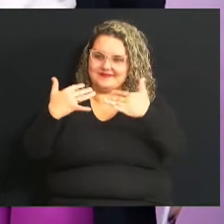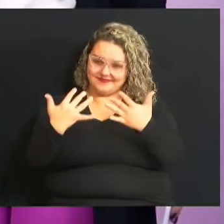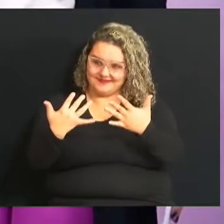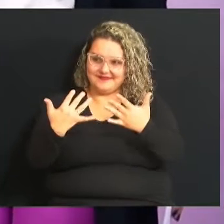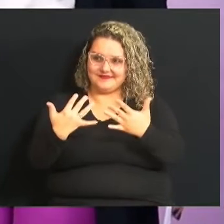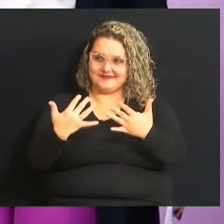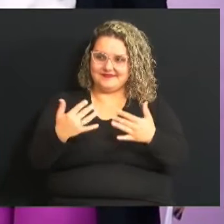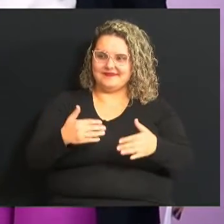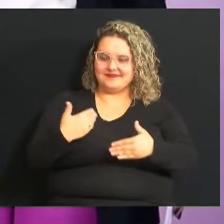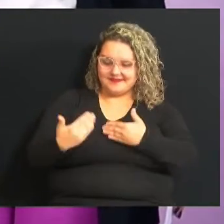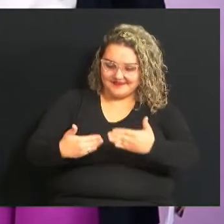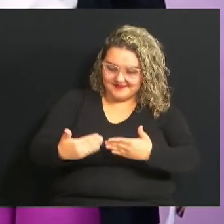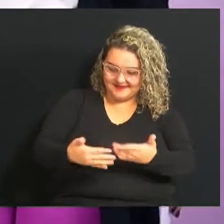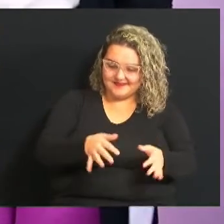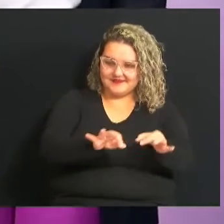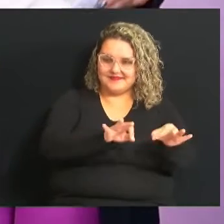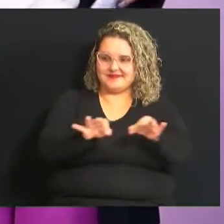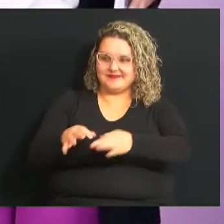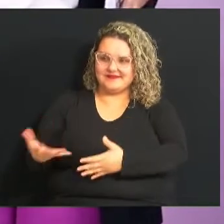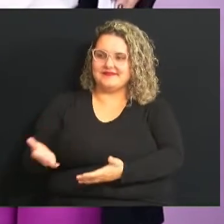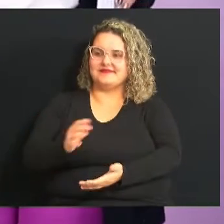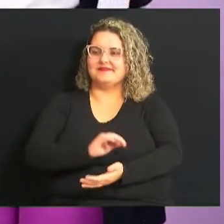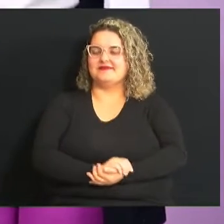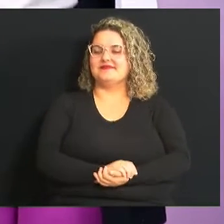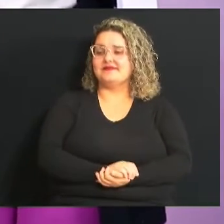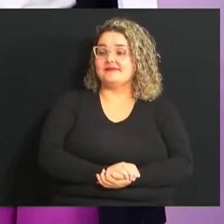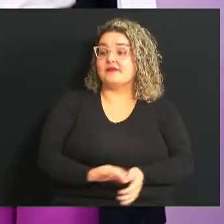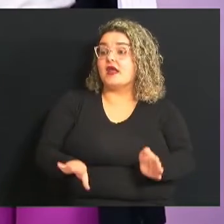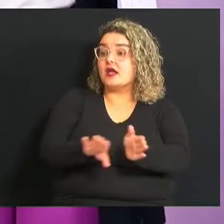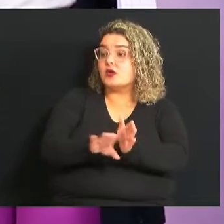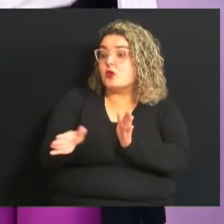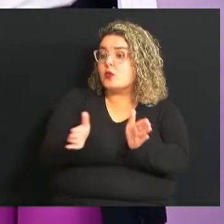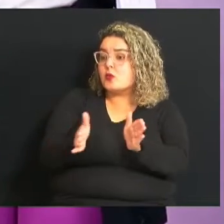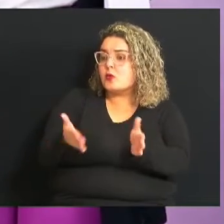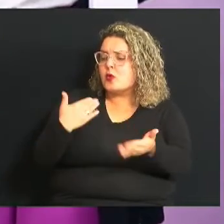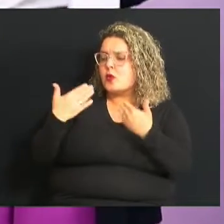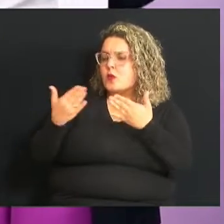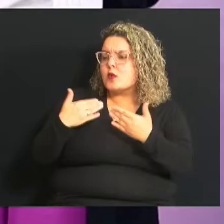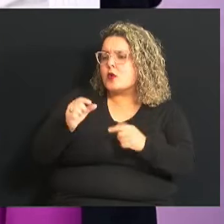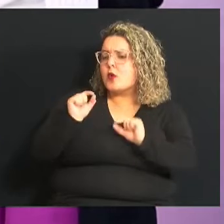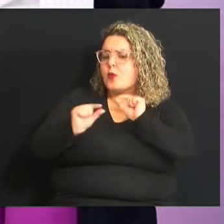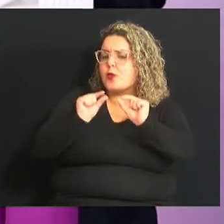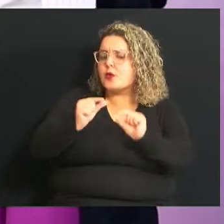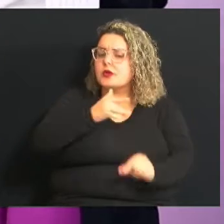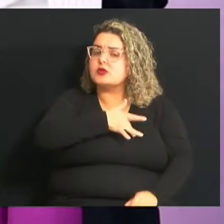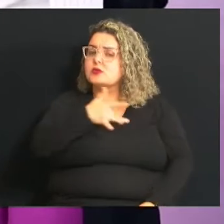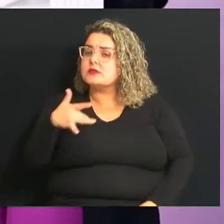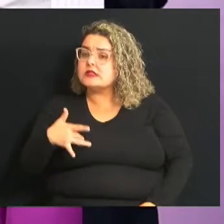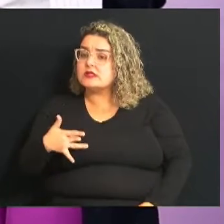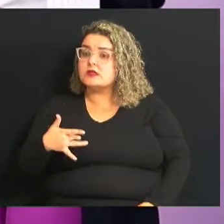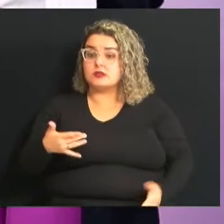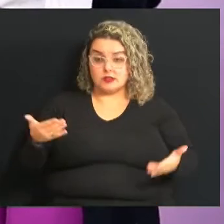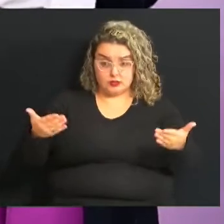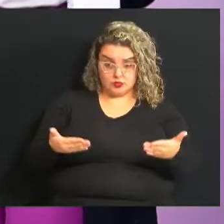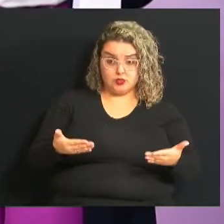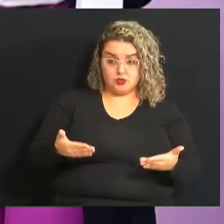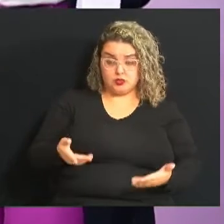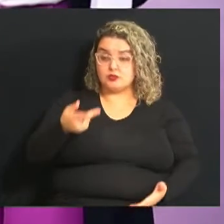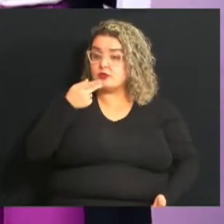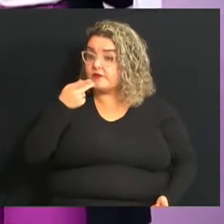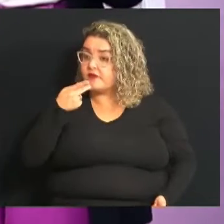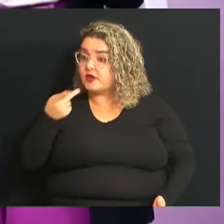aí ao longo das nossas edições. Chegou aquele momento de falar um pouquinho sobre saúde. E na edição de hoje, olha só, a gente vai falar